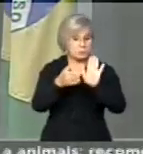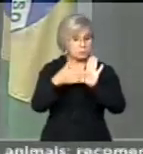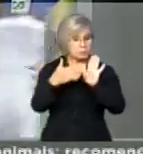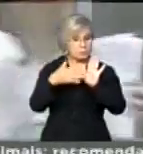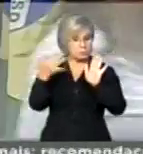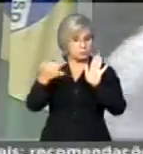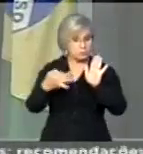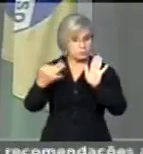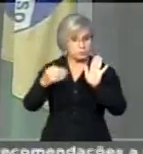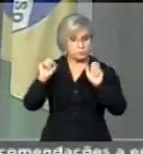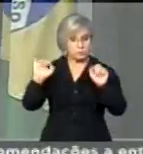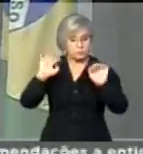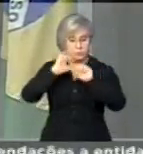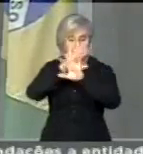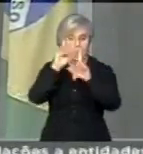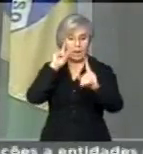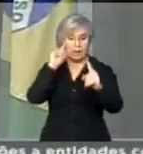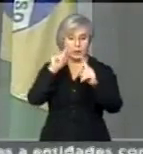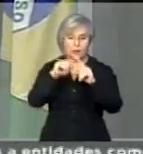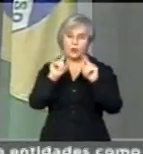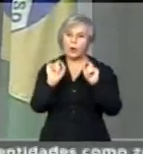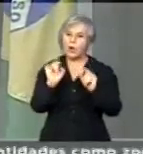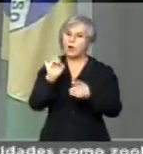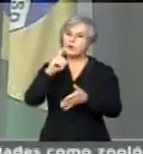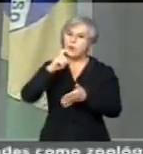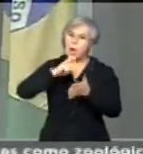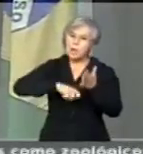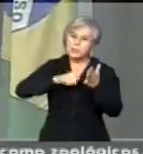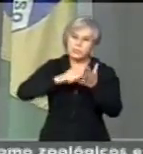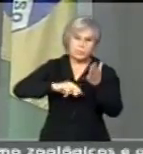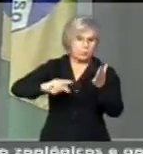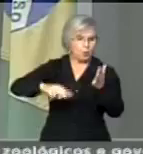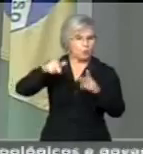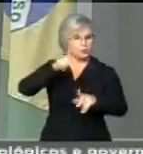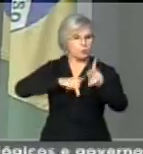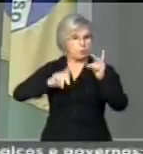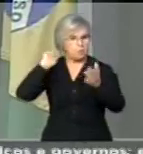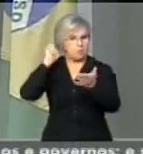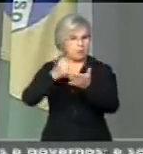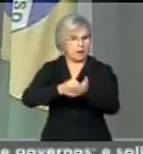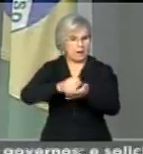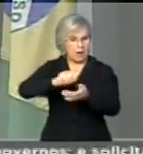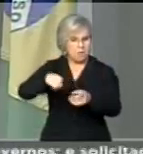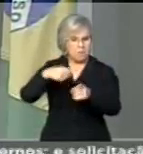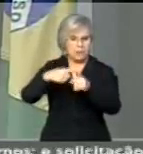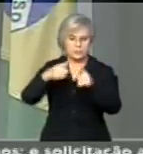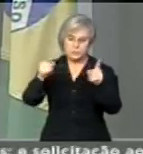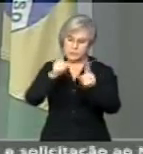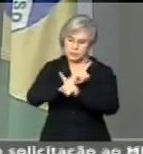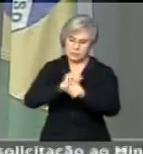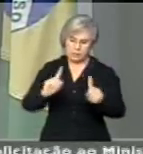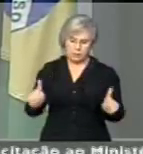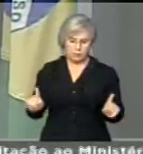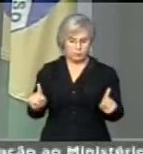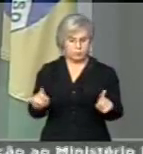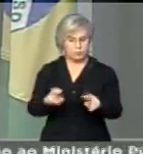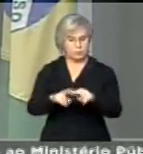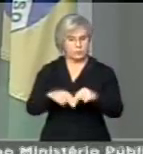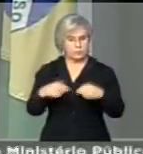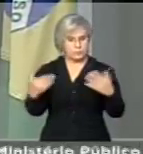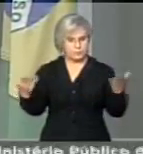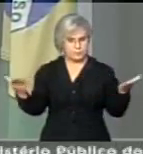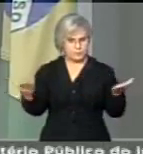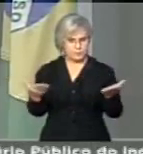que não sejam só de aumentar o tributo sobre a população brasileira. Portanto,